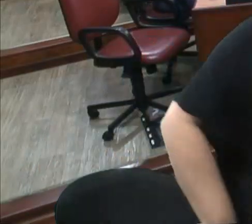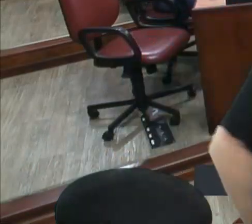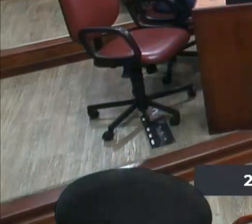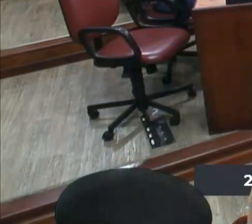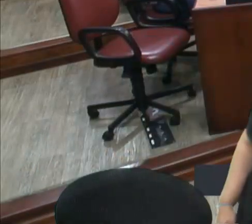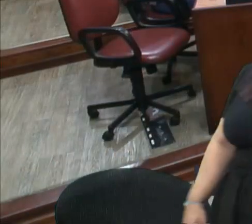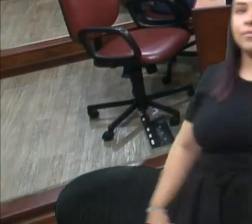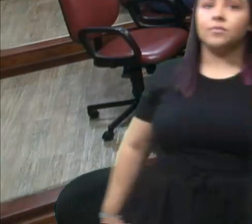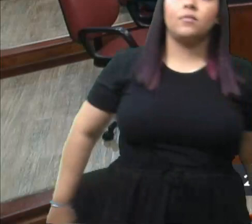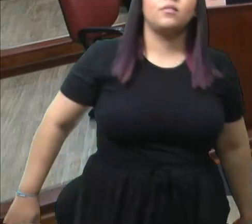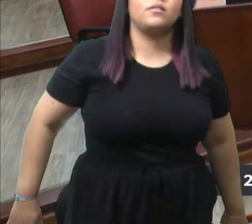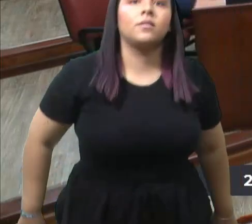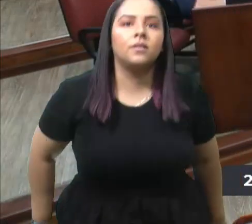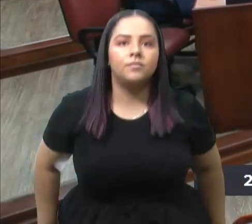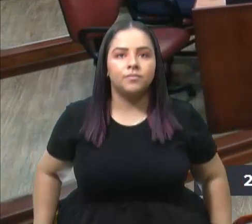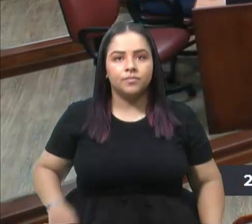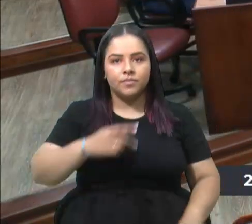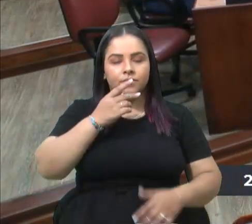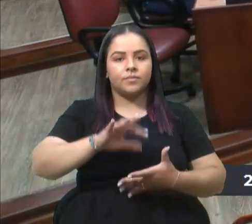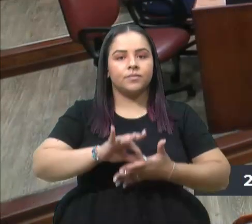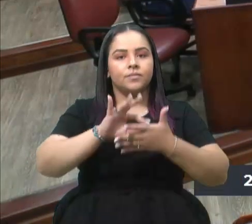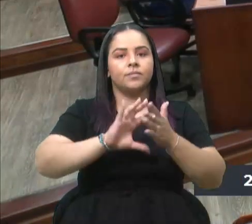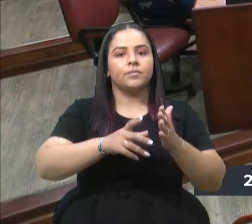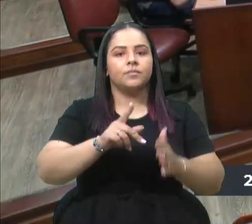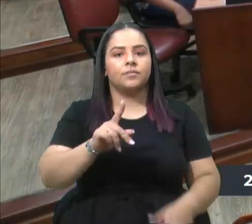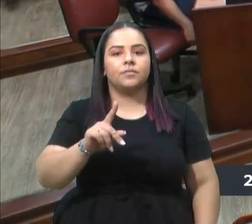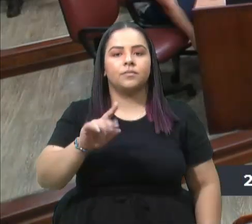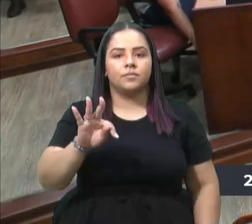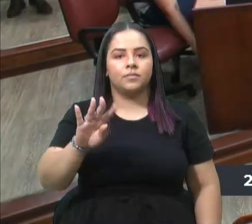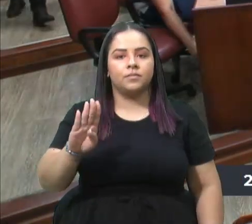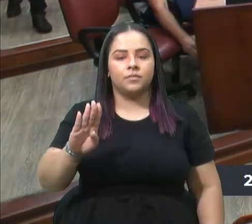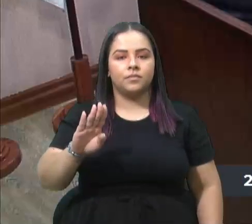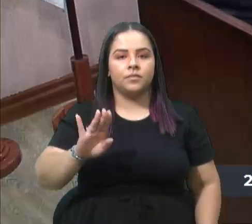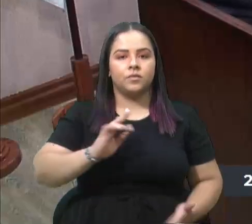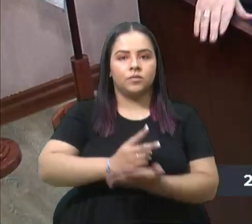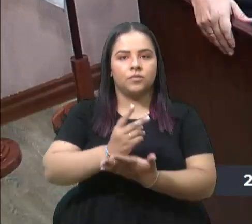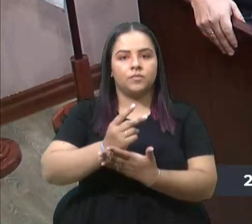Declaração de líder marcado PTB. Segue a declaração, Bressan.